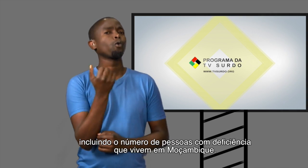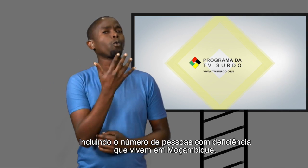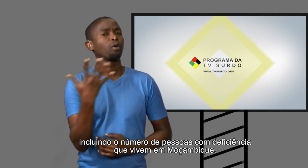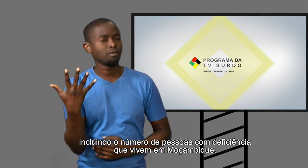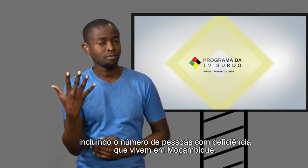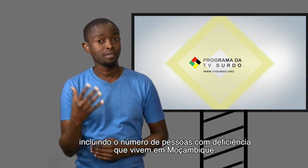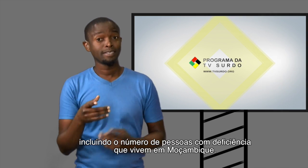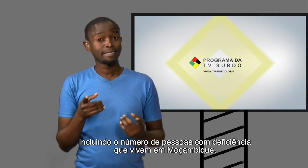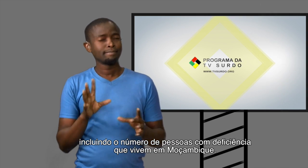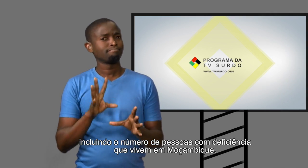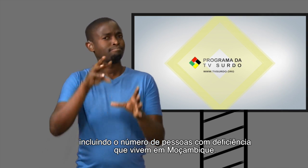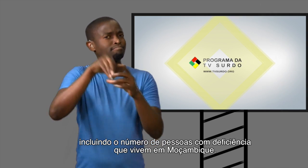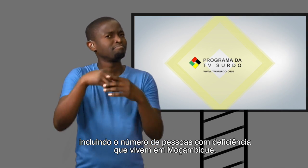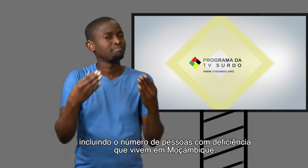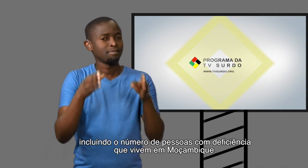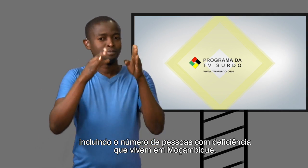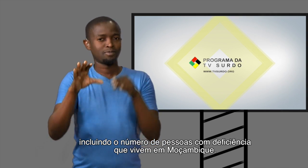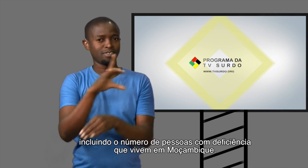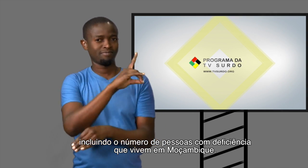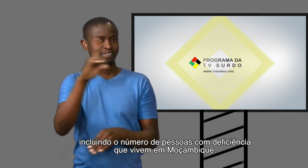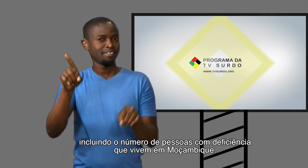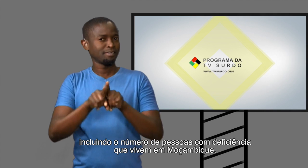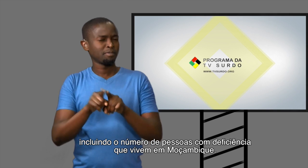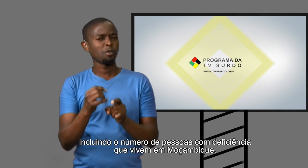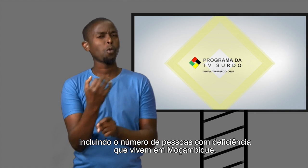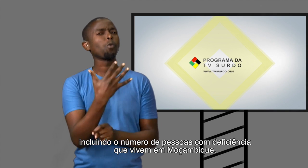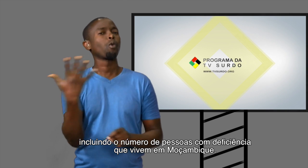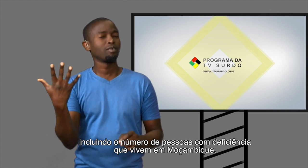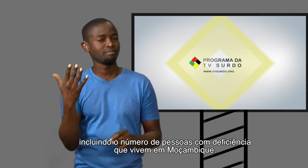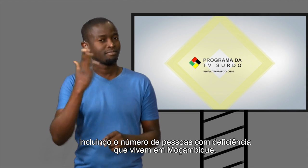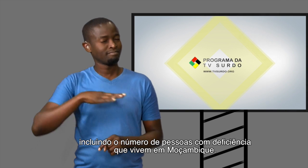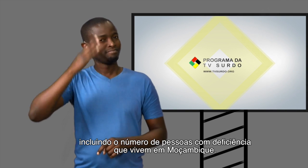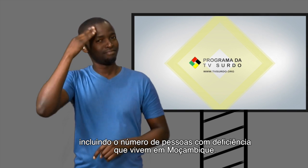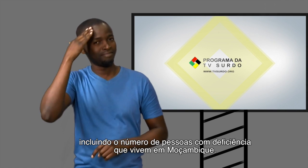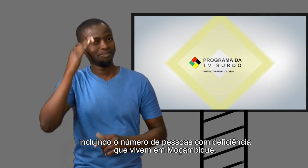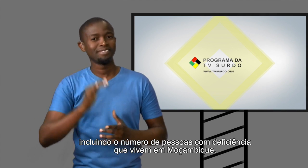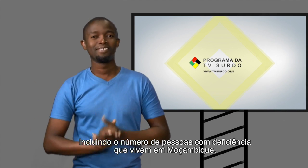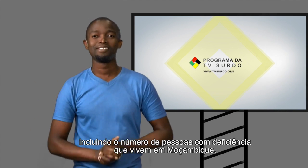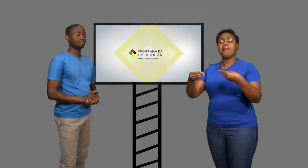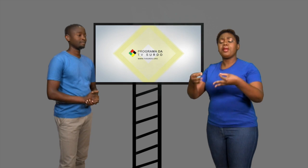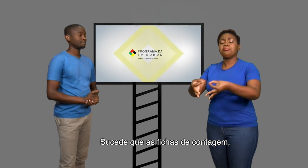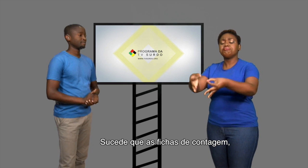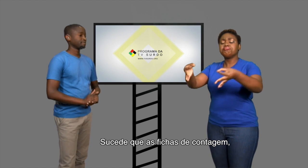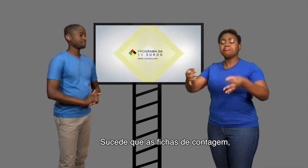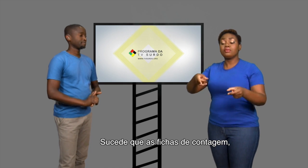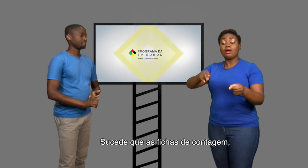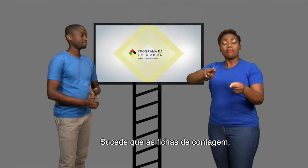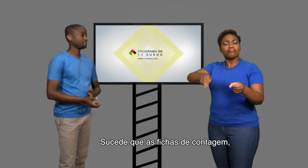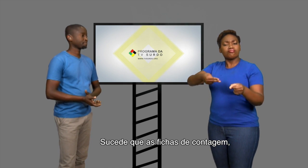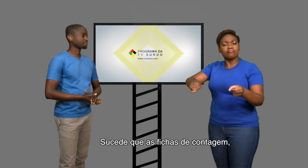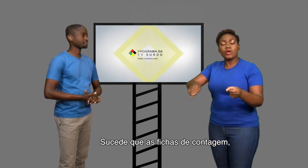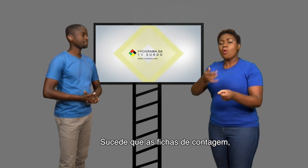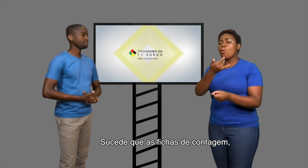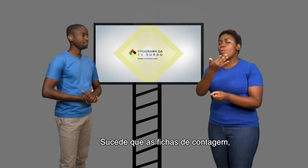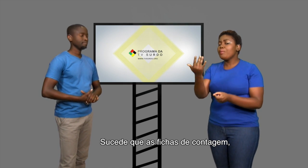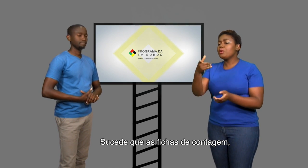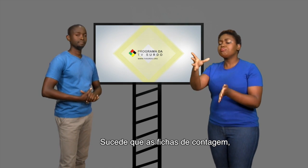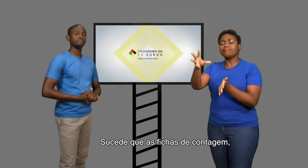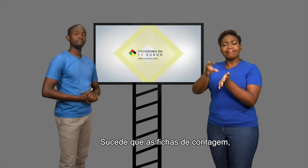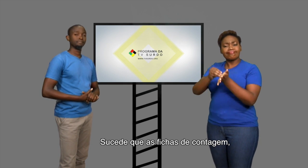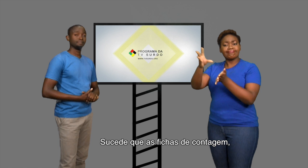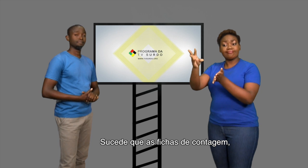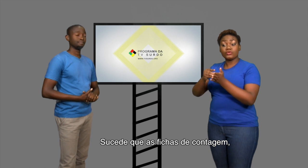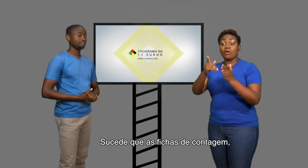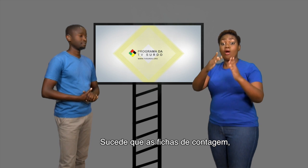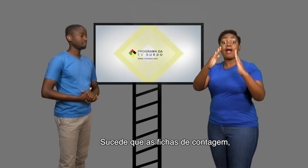existem, incluindo o número de pessoas com deficiência que vivem em Moçambique. Sucede que as fichas de